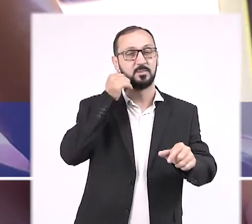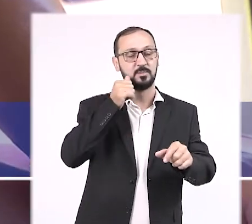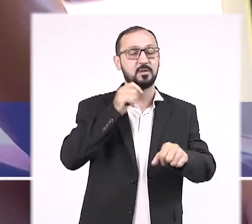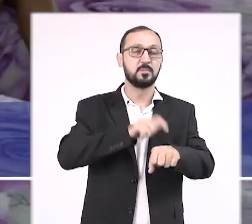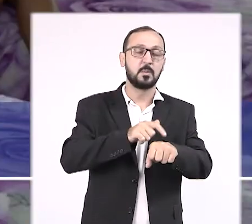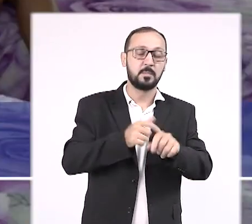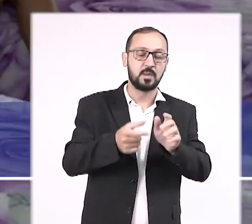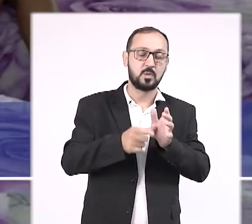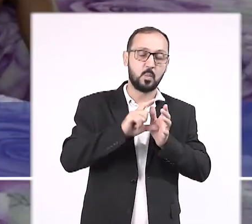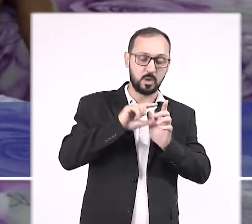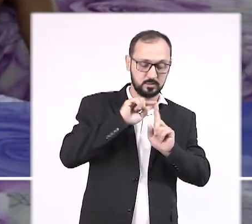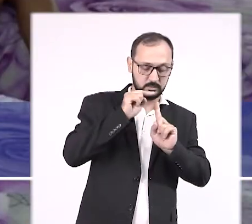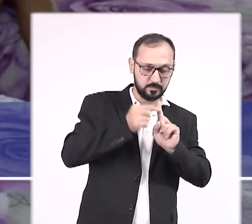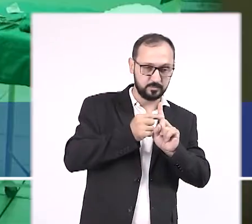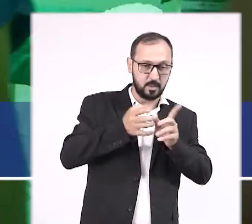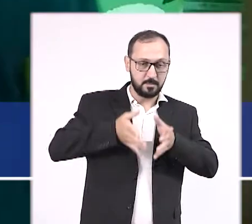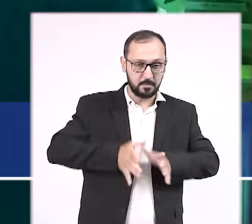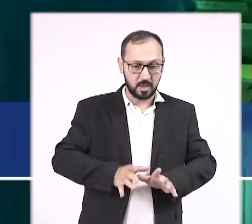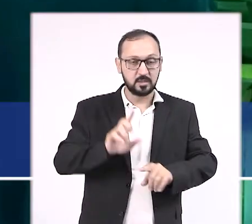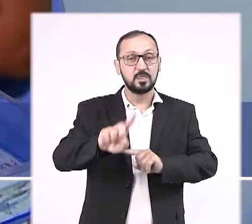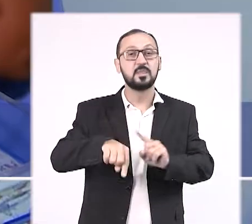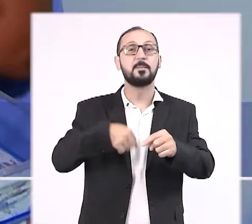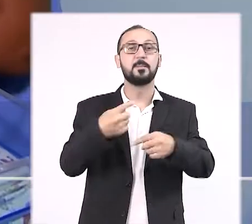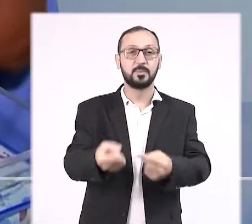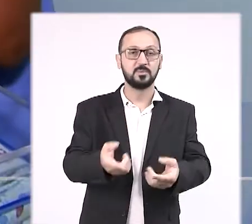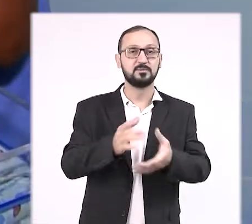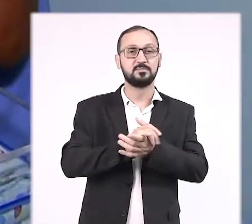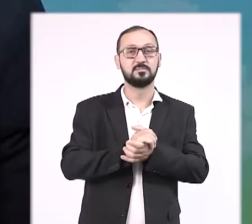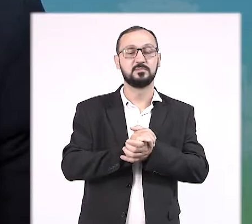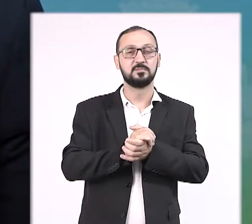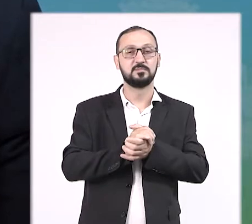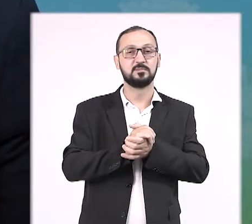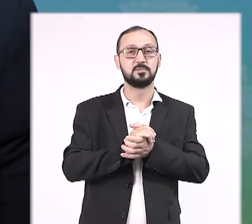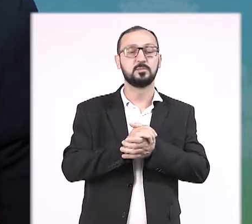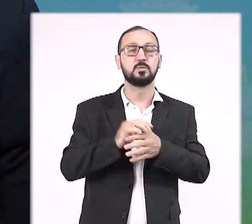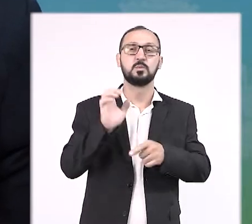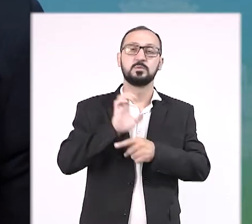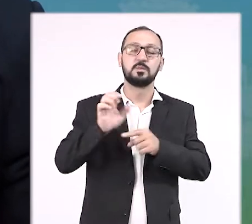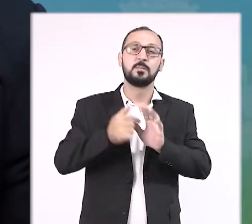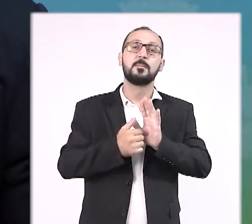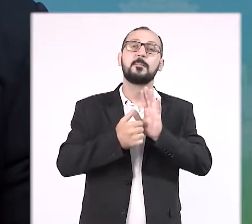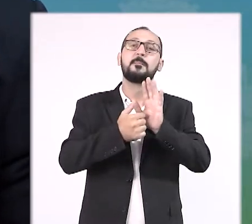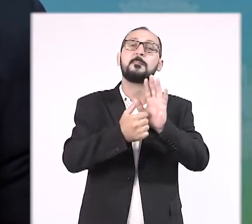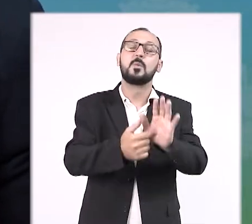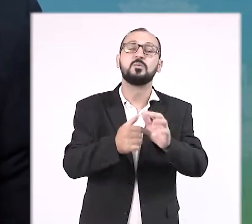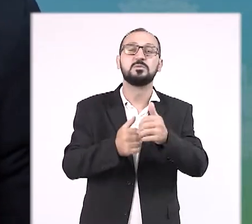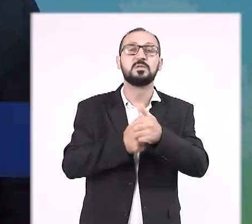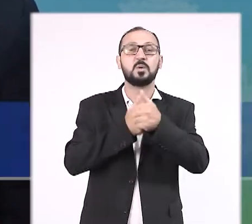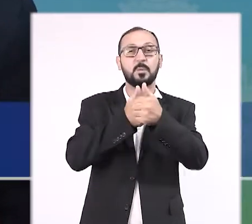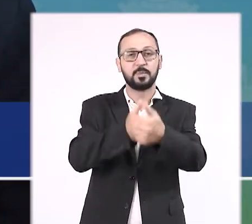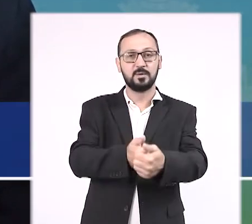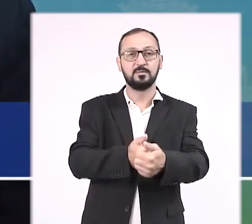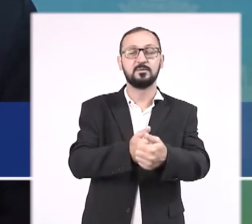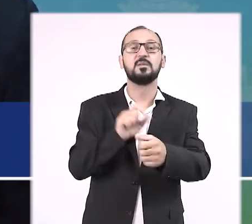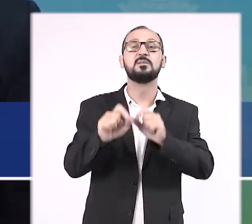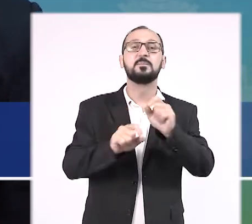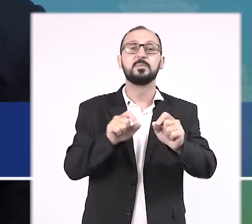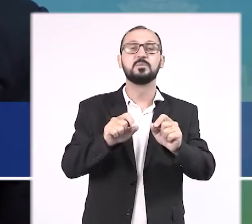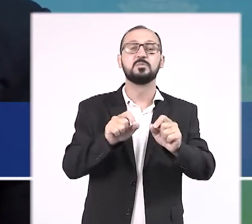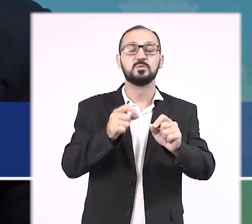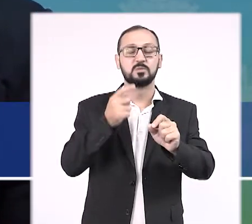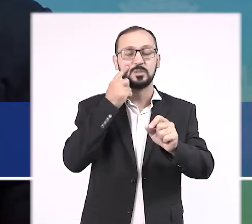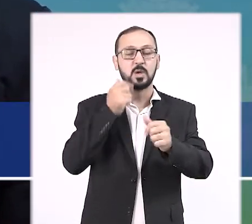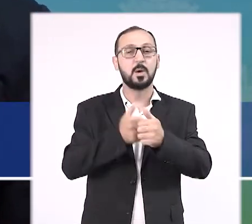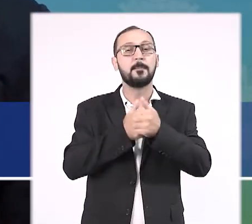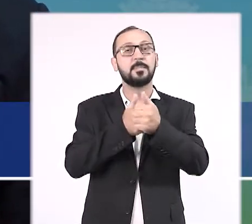as fases, desde a gestação, parto e pós-parto. O Estado apresenta psicólogos para fazer esse acompanhamento, que essas pessoas